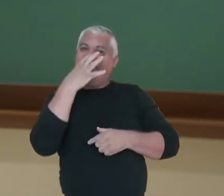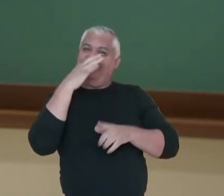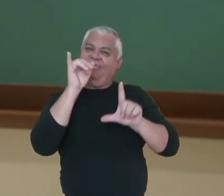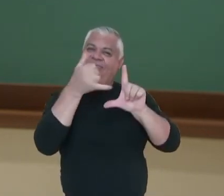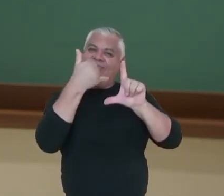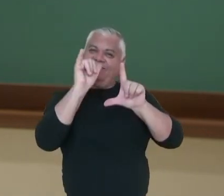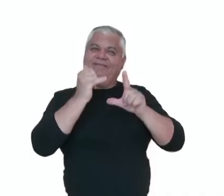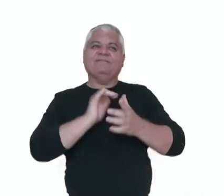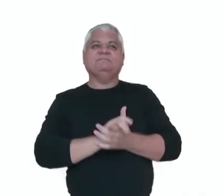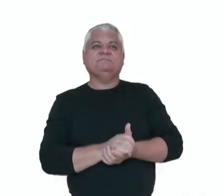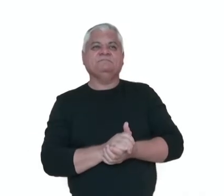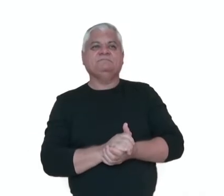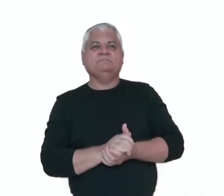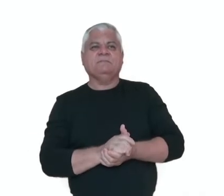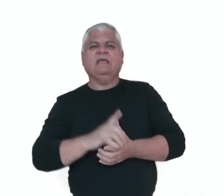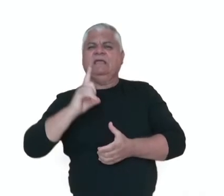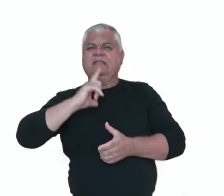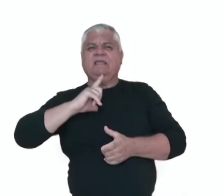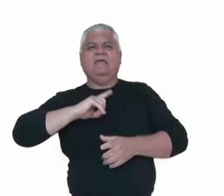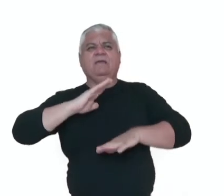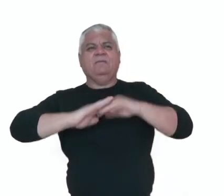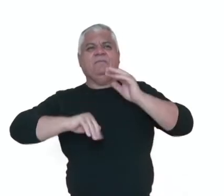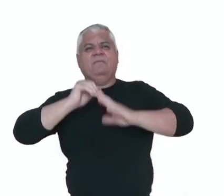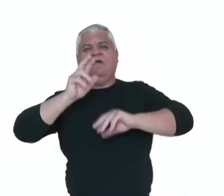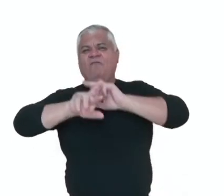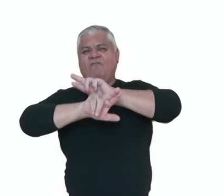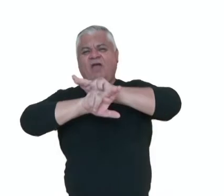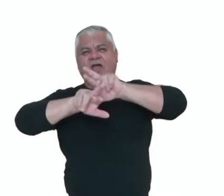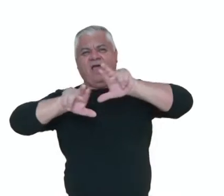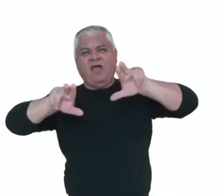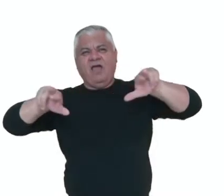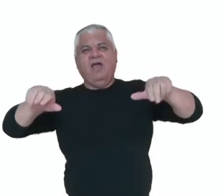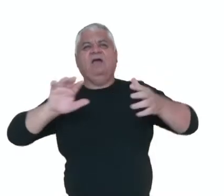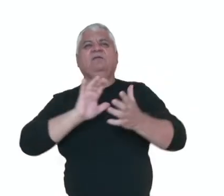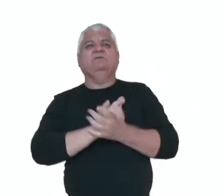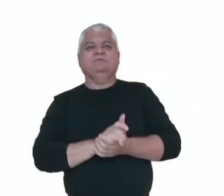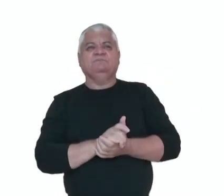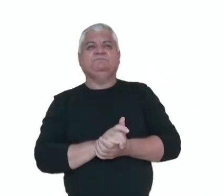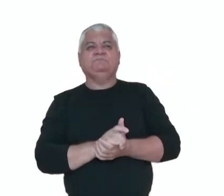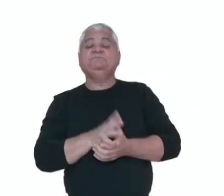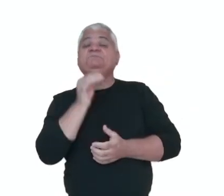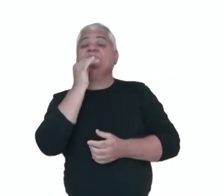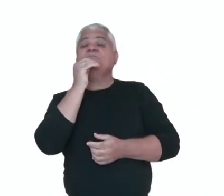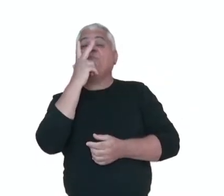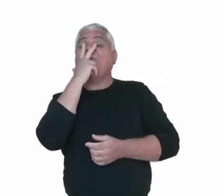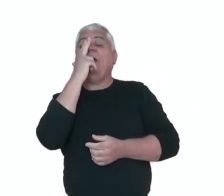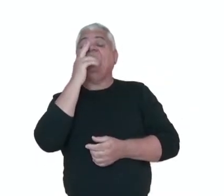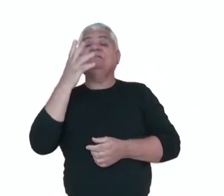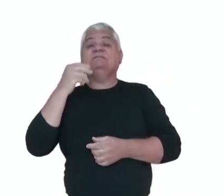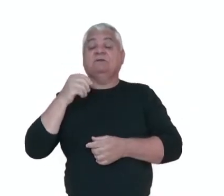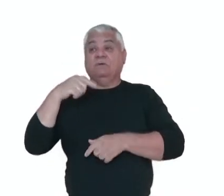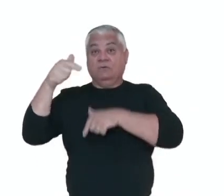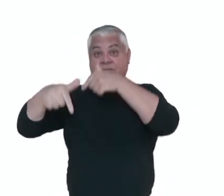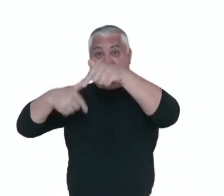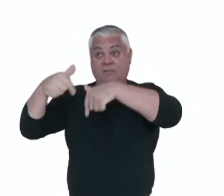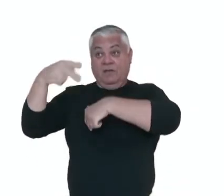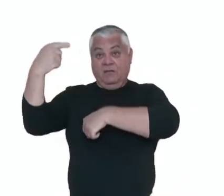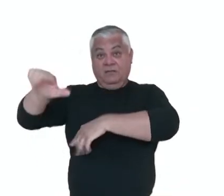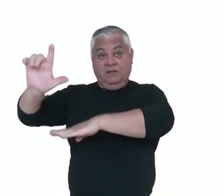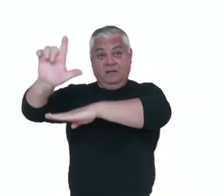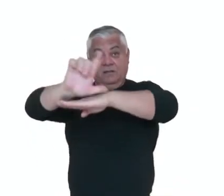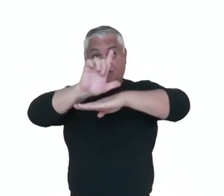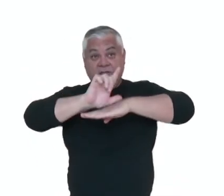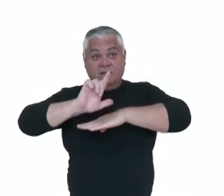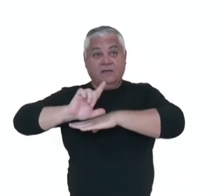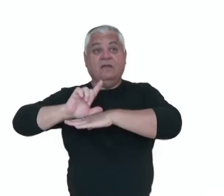vários artistas impressionistas terminam suas vidas sem reconhecimento na pobreza. Por ironia do destino, suas obras são disputadas por museus internacionais ao